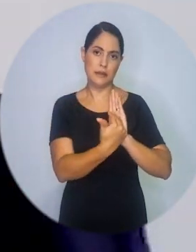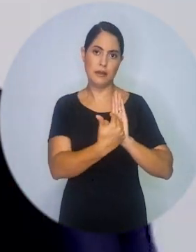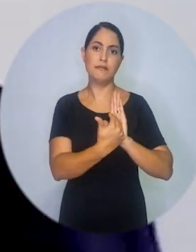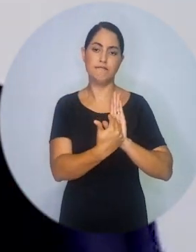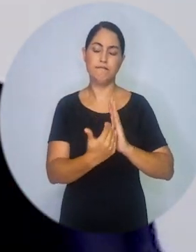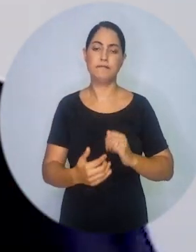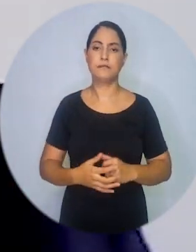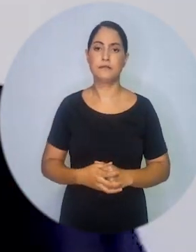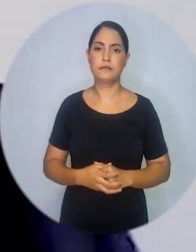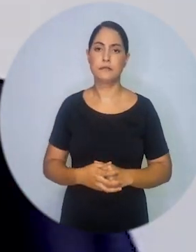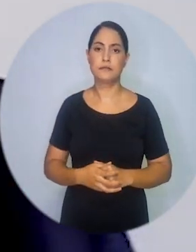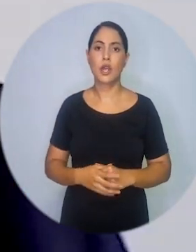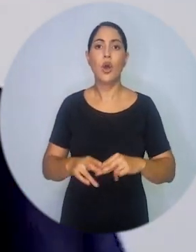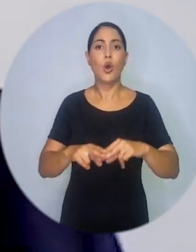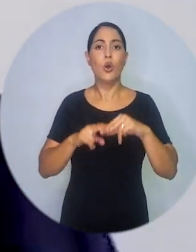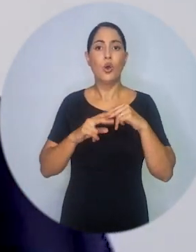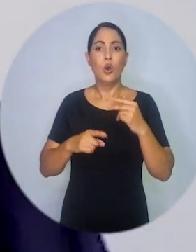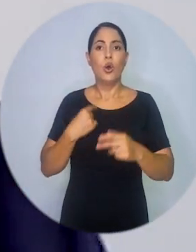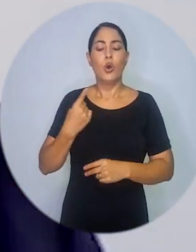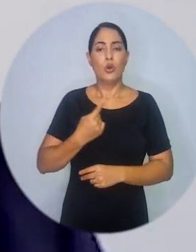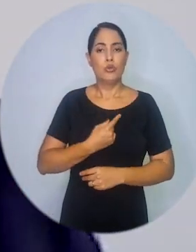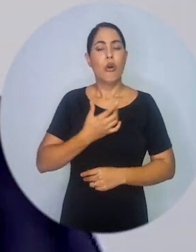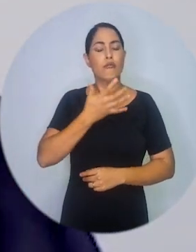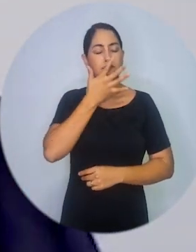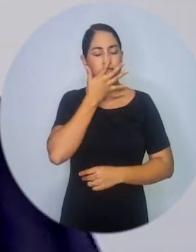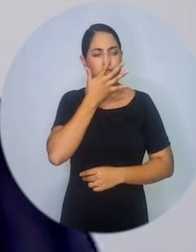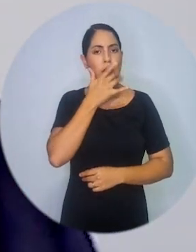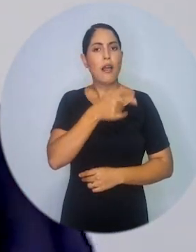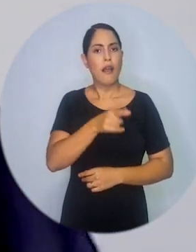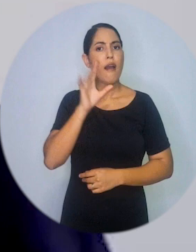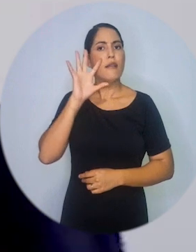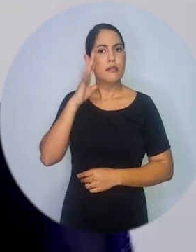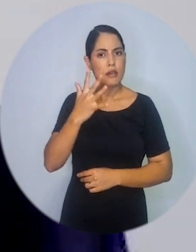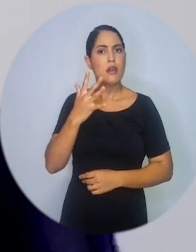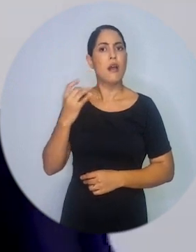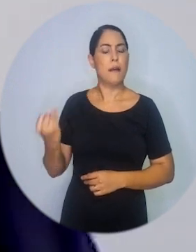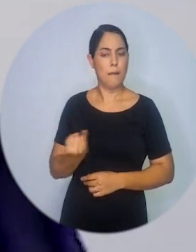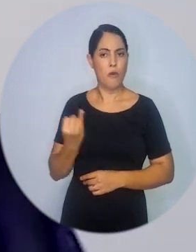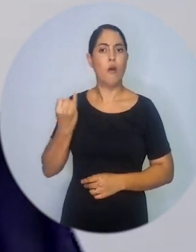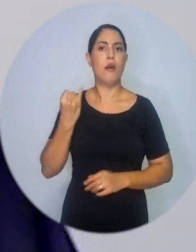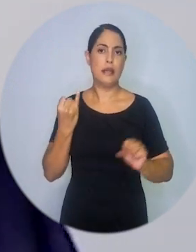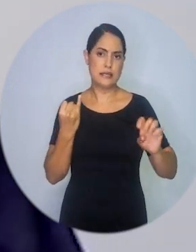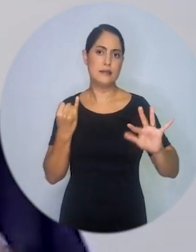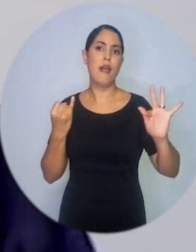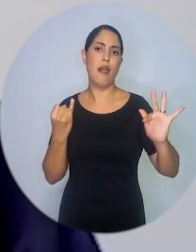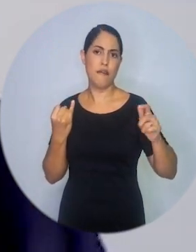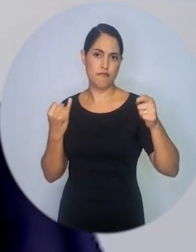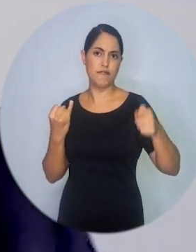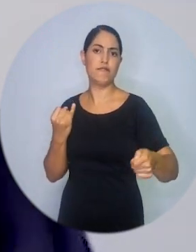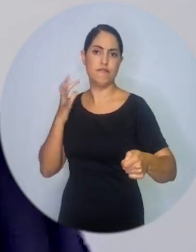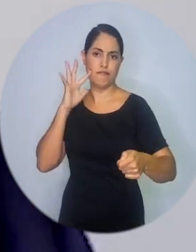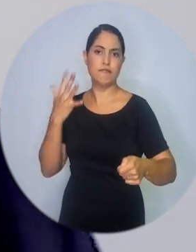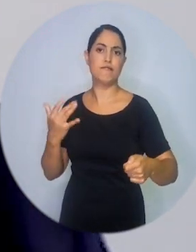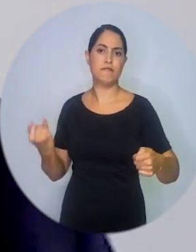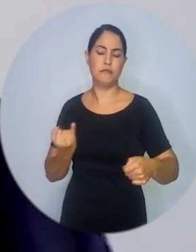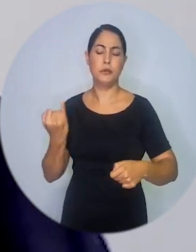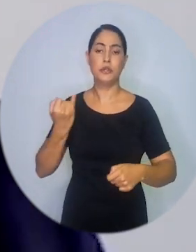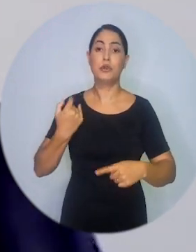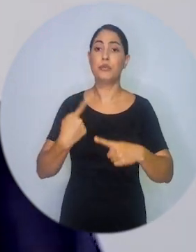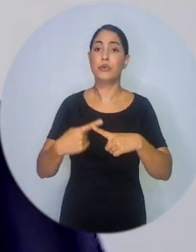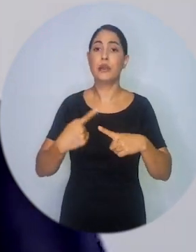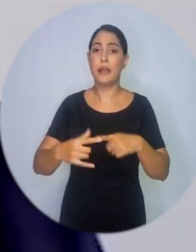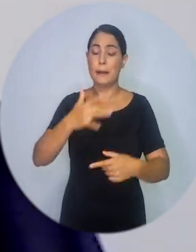Constituição Federal. Então, nós reputamos que é uma decisão muito importante, porque para além do relevo que se